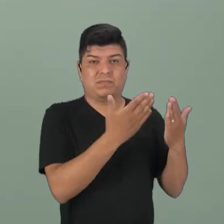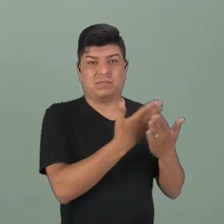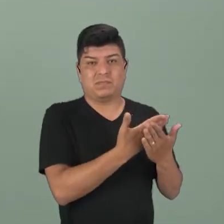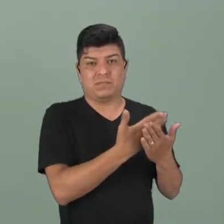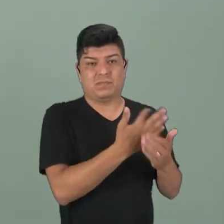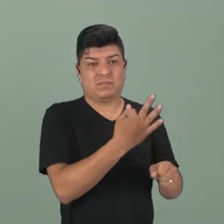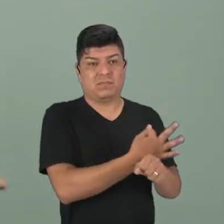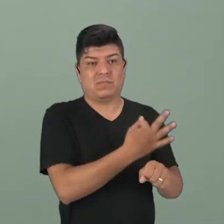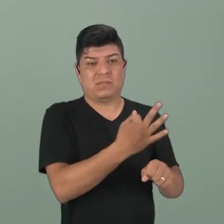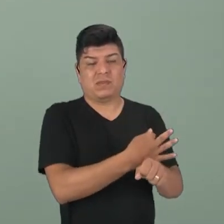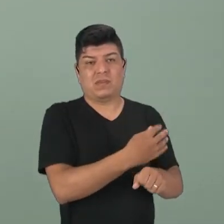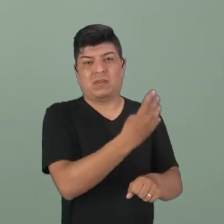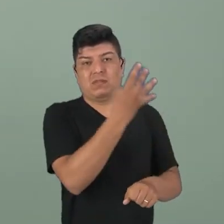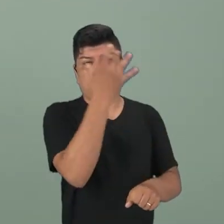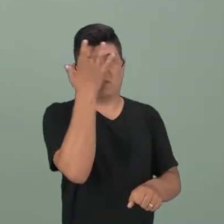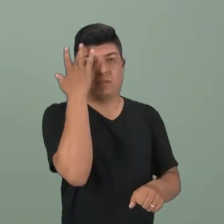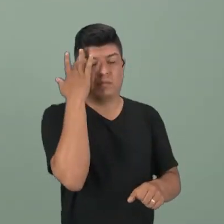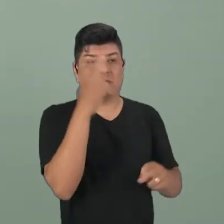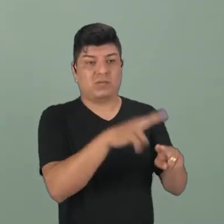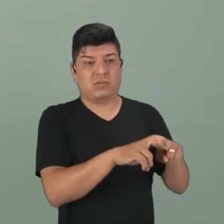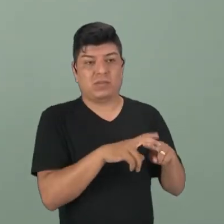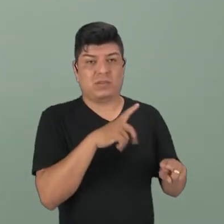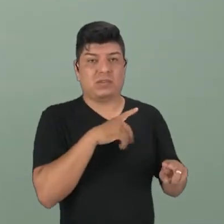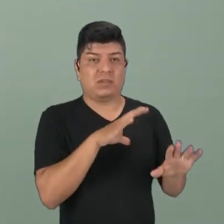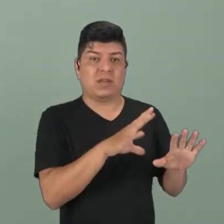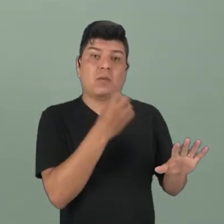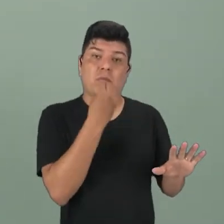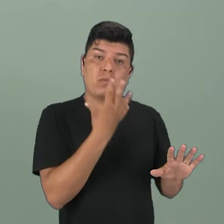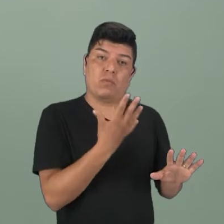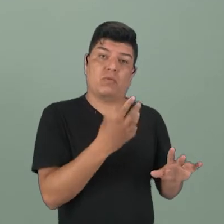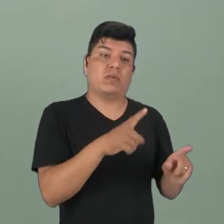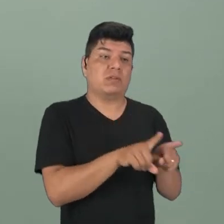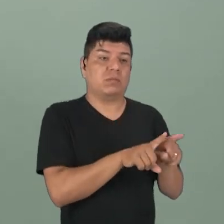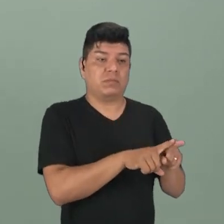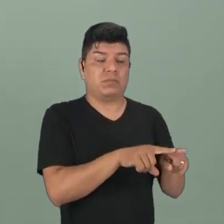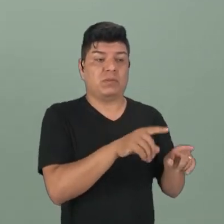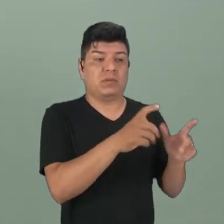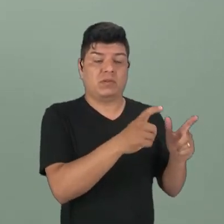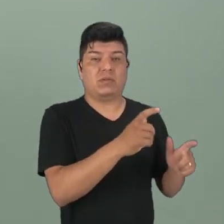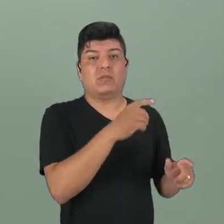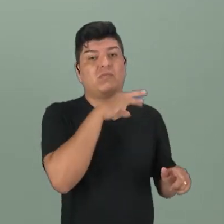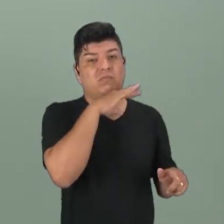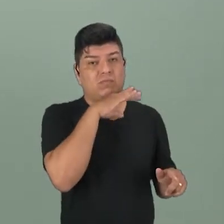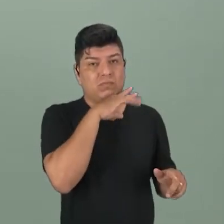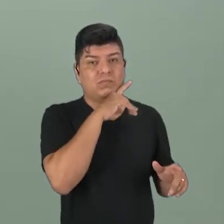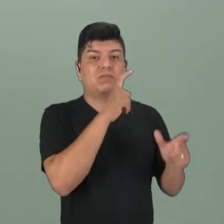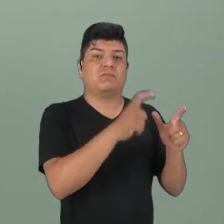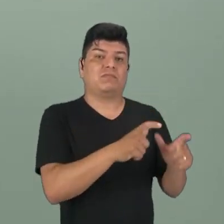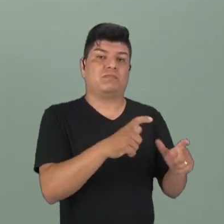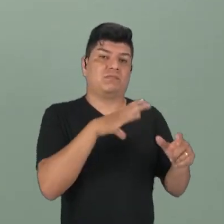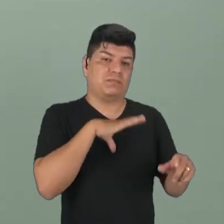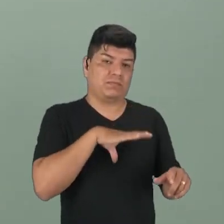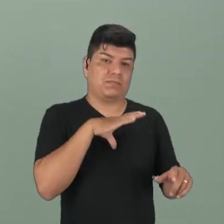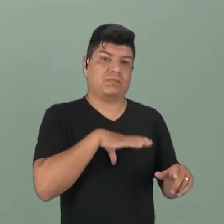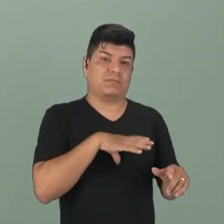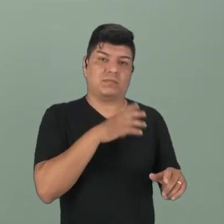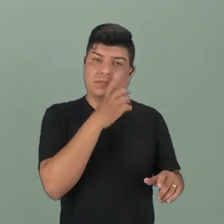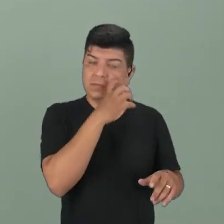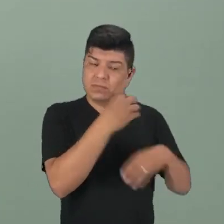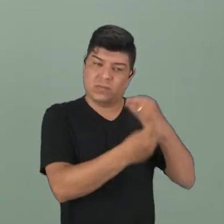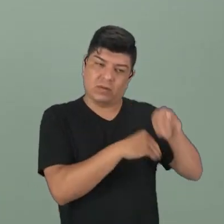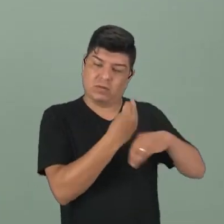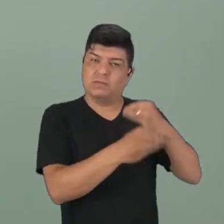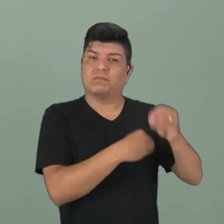que suporte a quantidade de pessoas. Então, tem a parte boa e tem a parte ruim dessa urbanização,